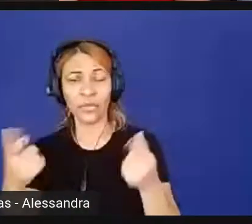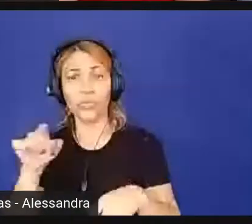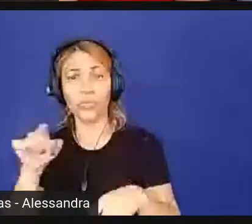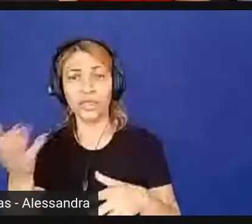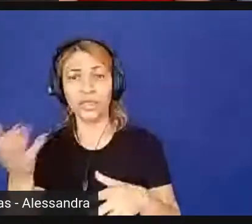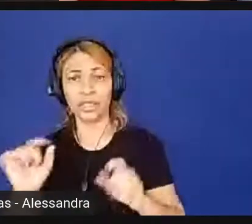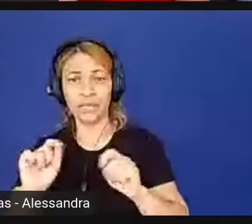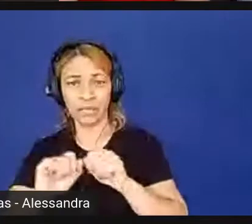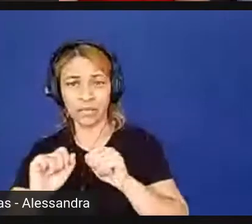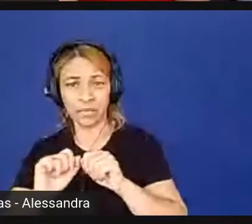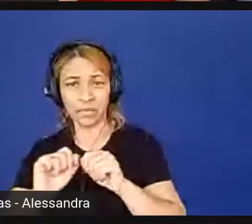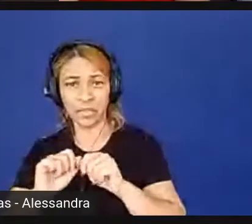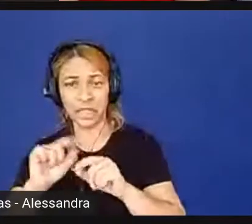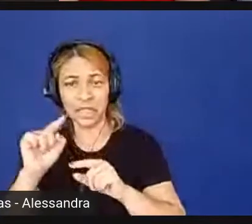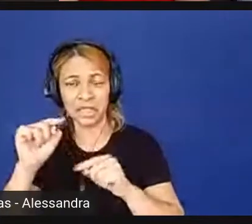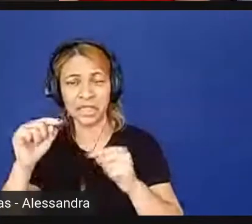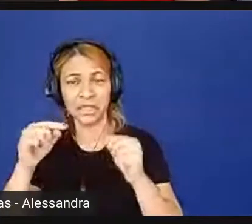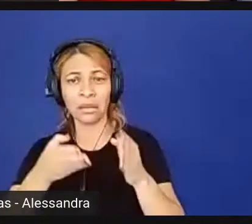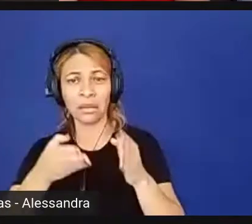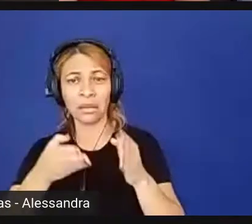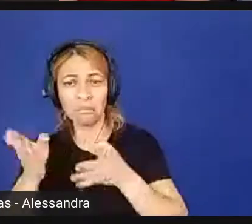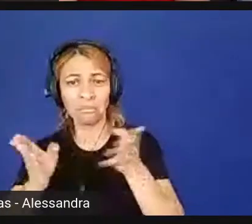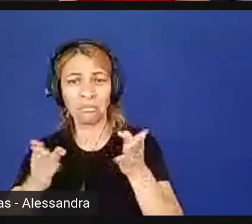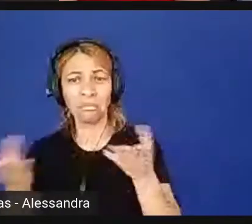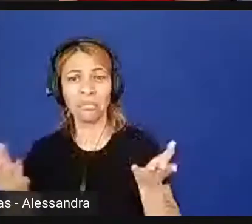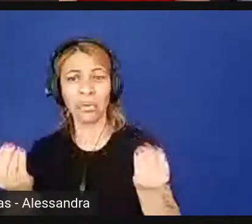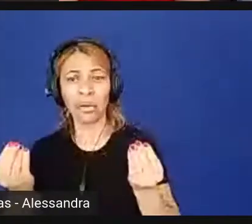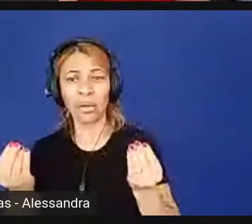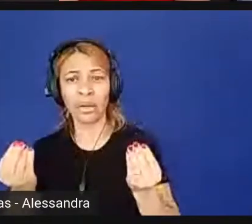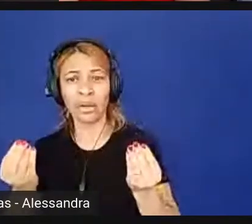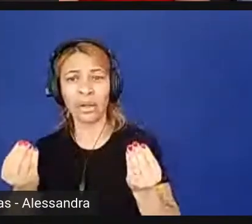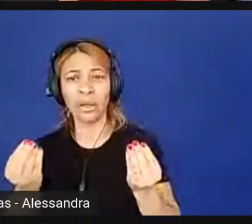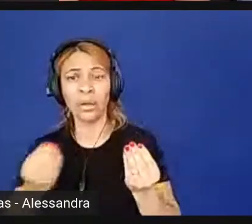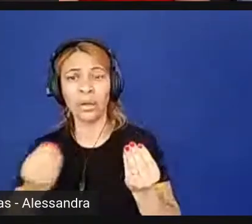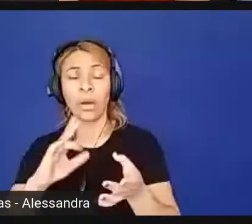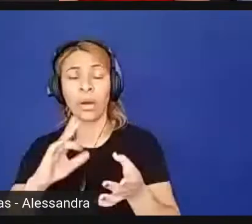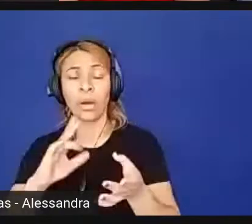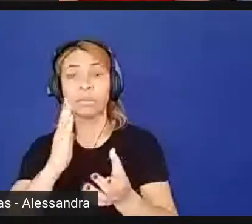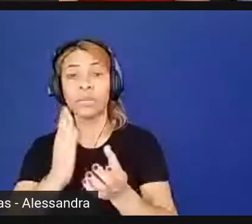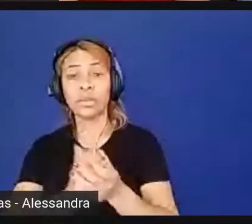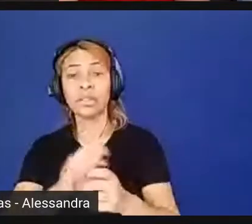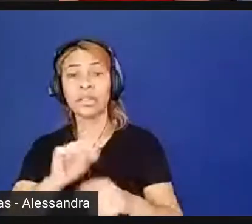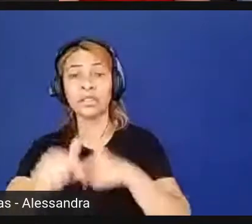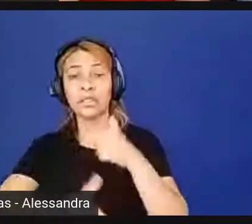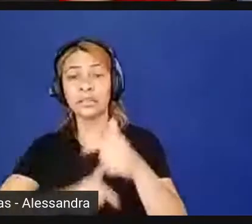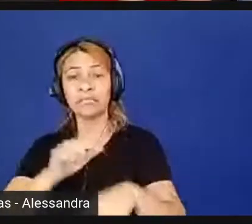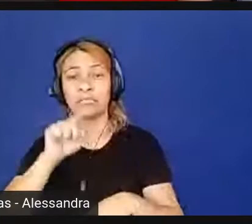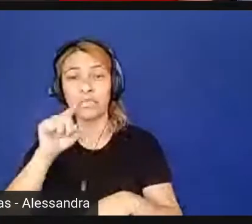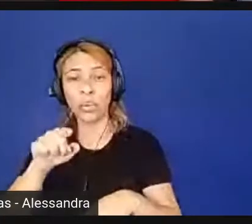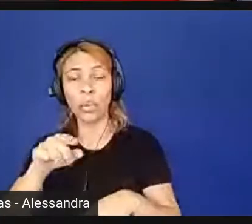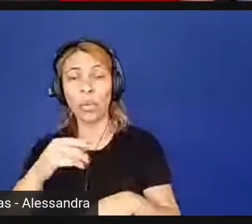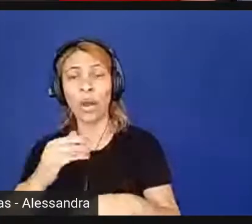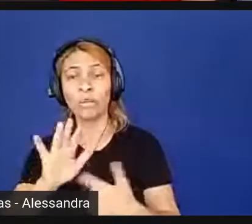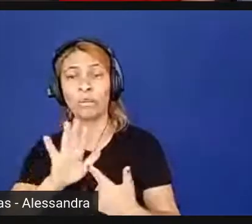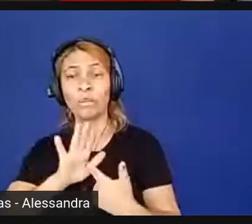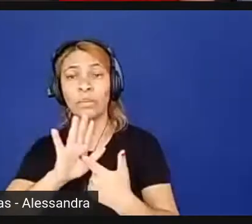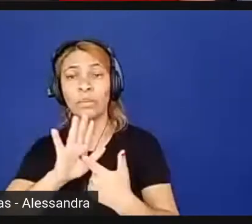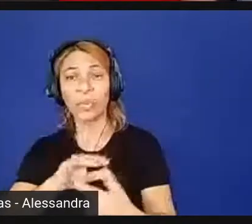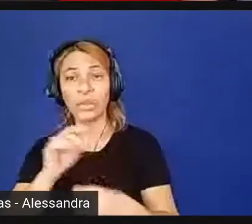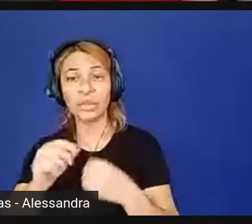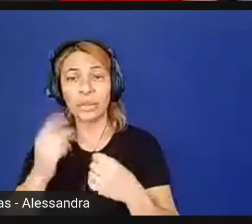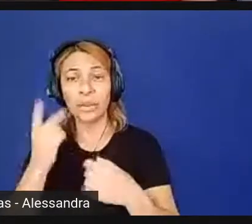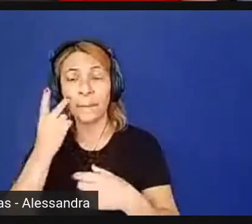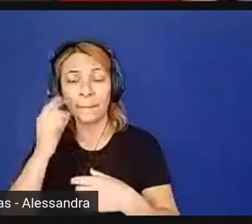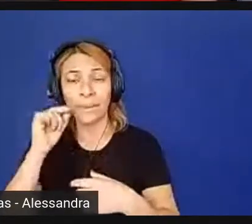faz não sei o que com tais vias. Hoje em dia ele pergunta quais são os processos de trabalho que você tem, quais são os indicadores que você tem para refletir